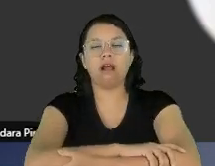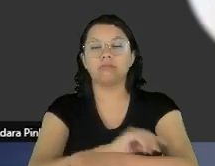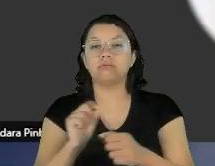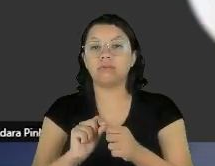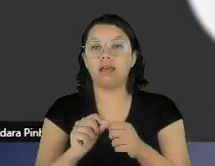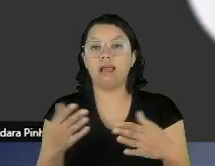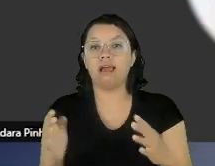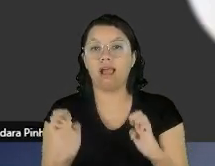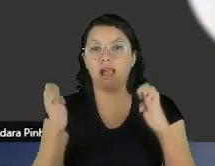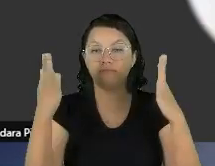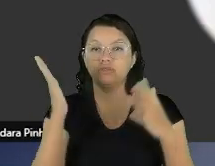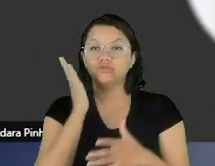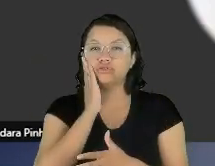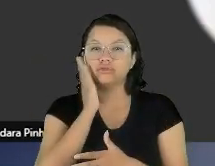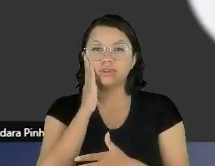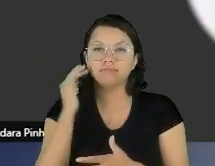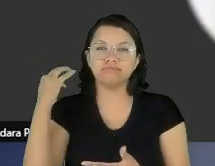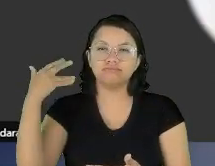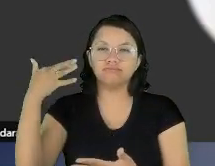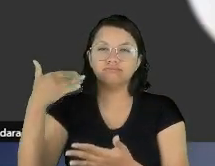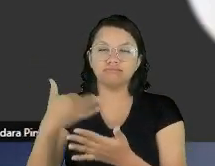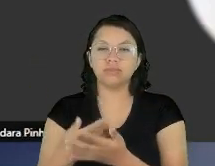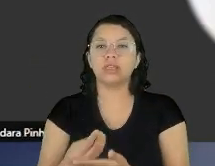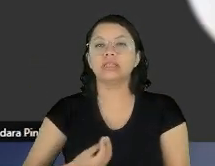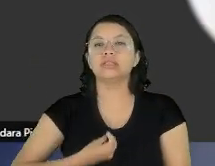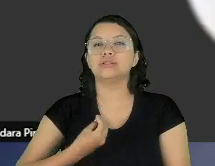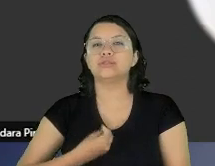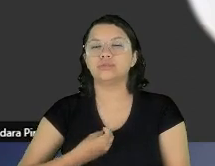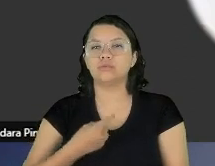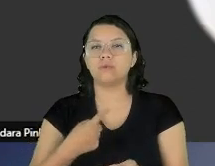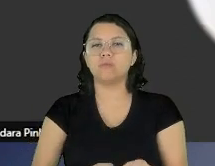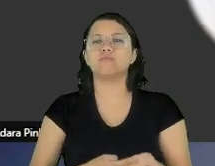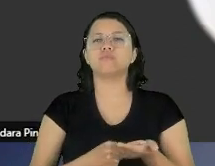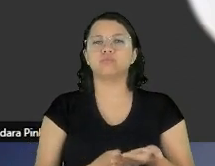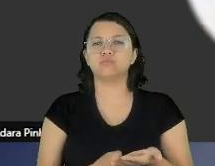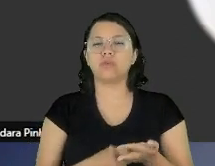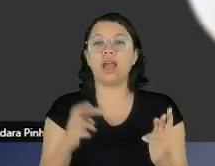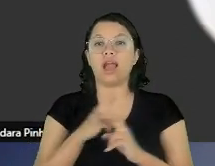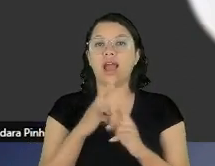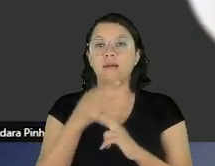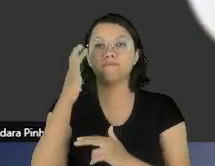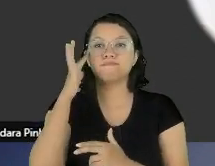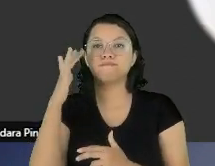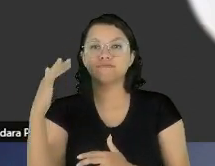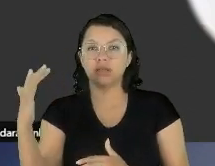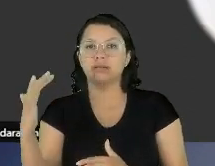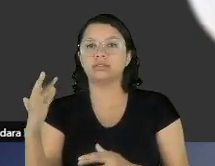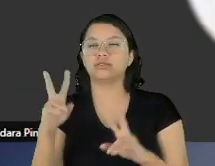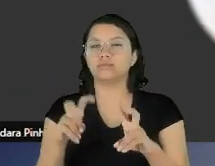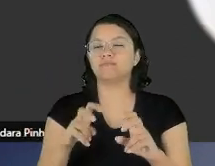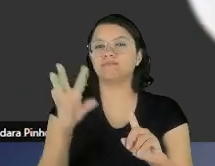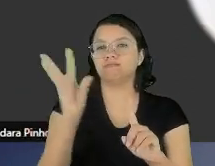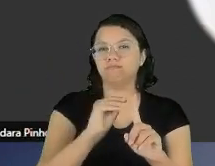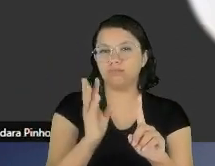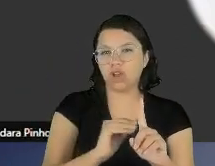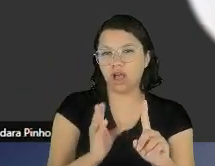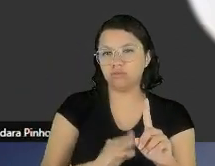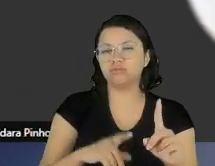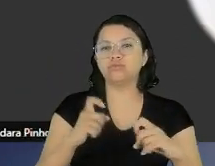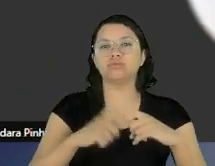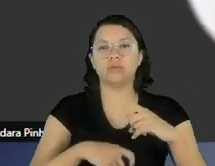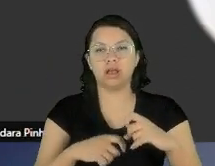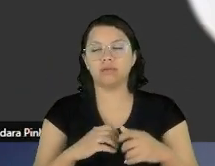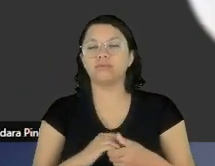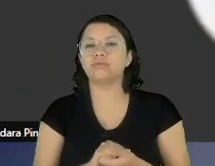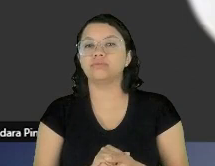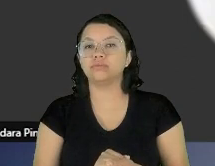hoje, né, que existe um compromisso em relação a pensar a importunação sexual